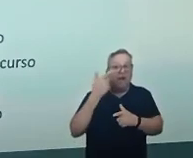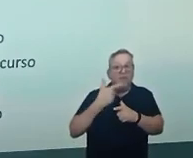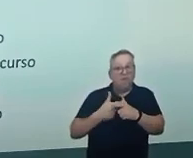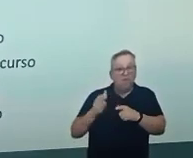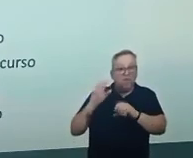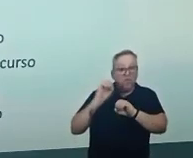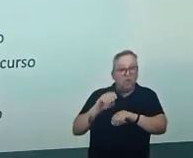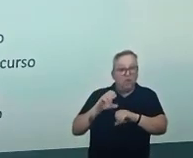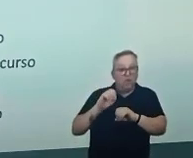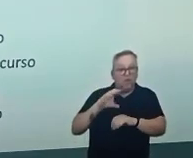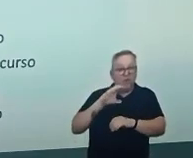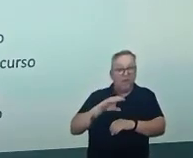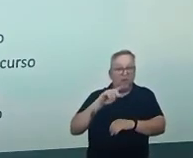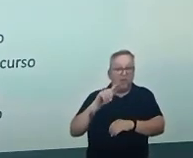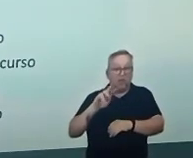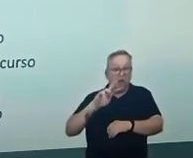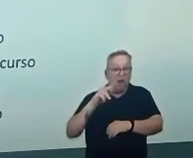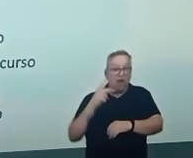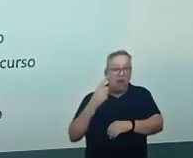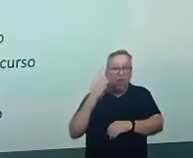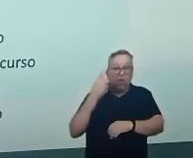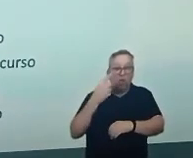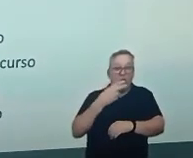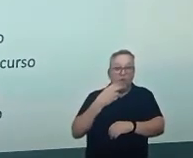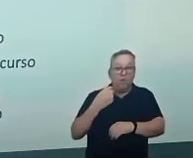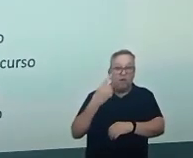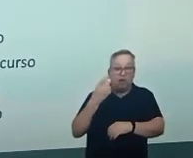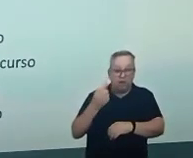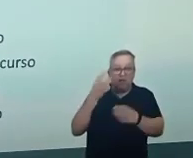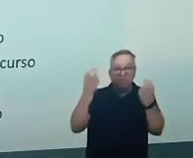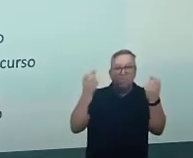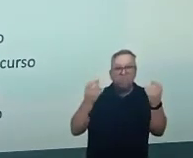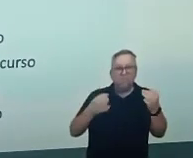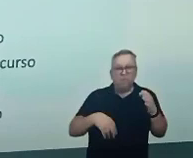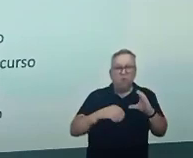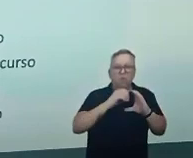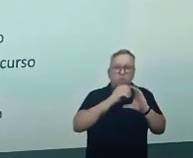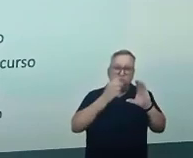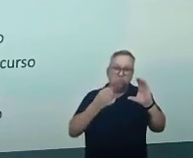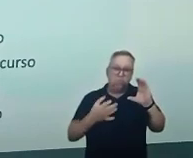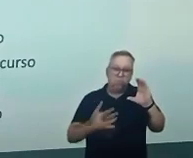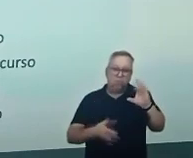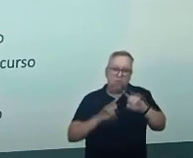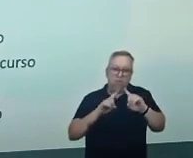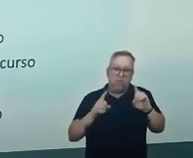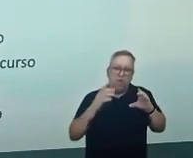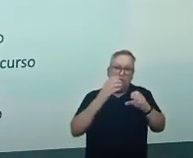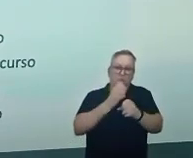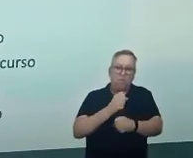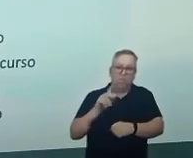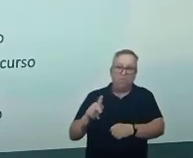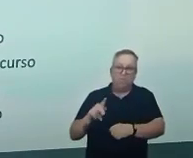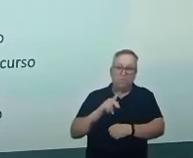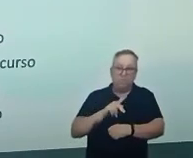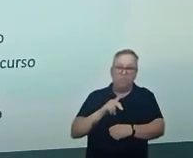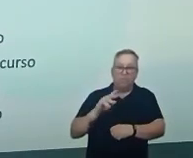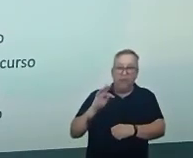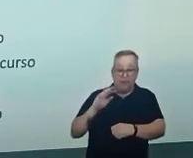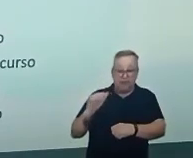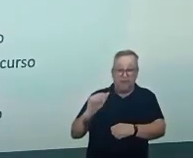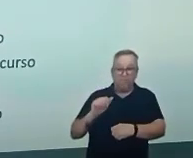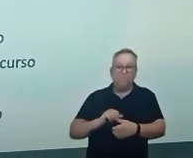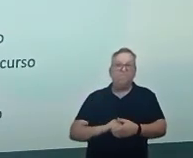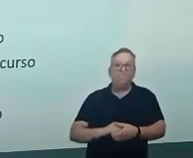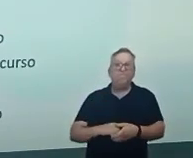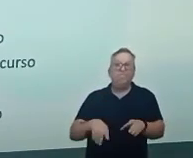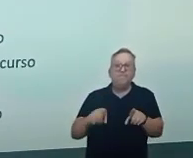sobre a instrução CGRH 1 de 2016, que é ela que define os critérios para a pontuação docente, tá?